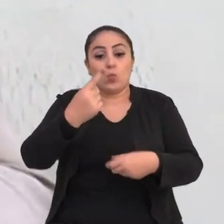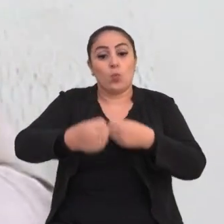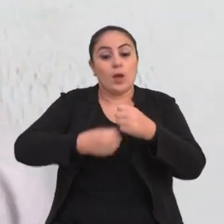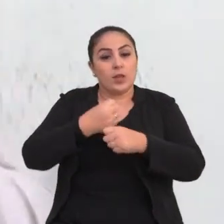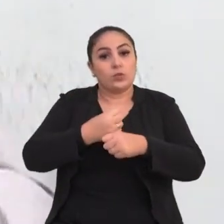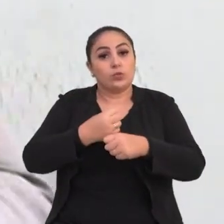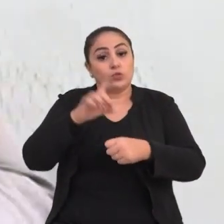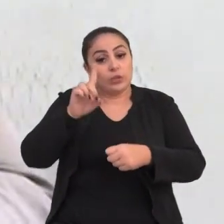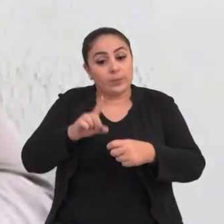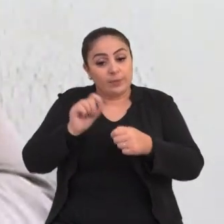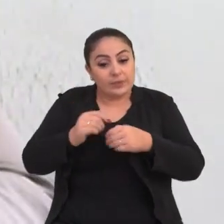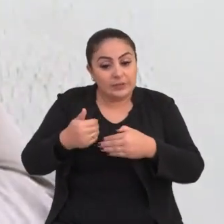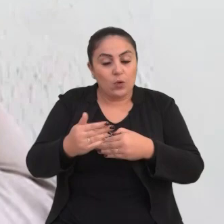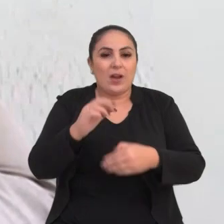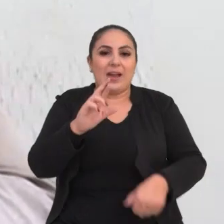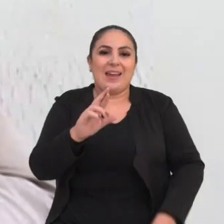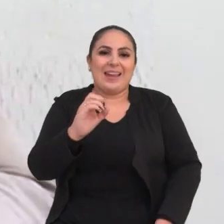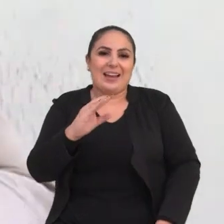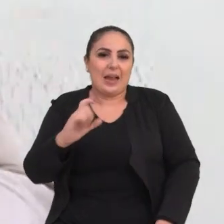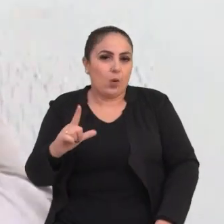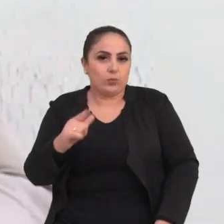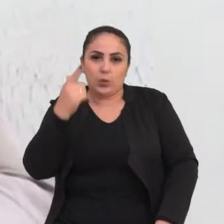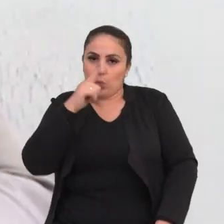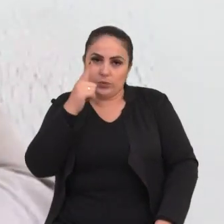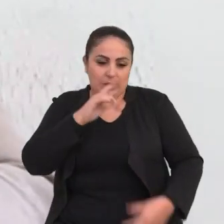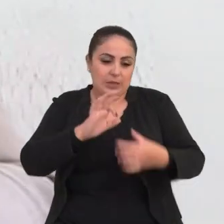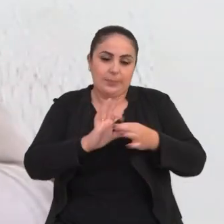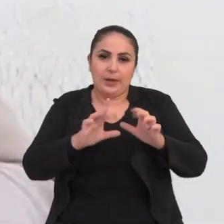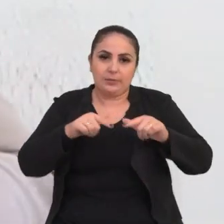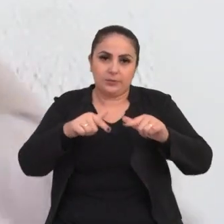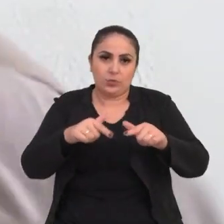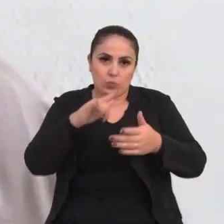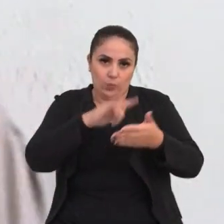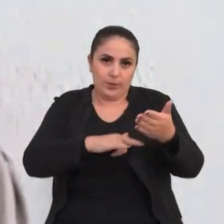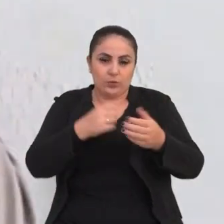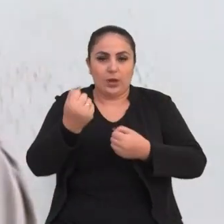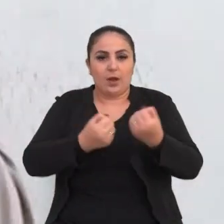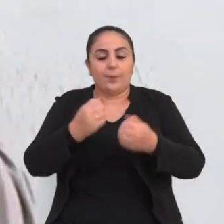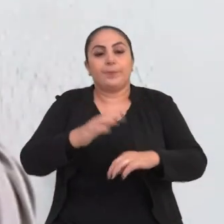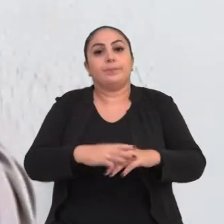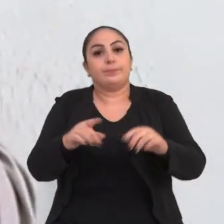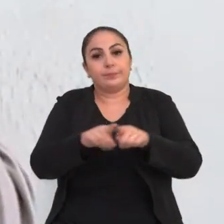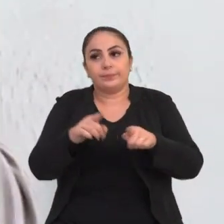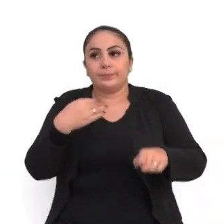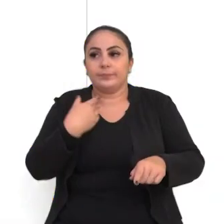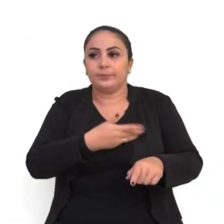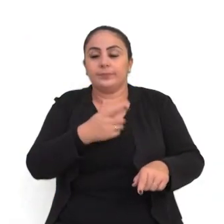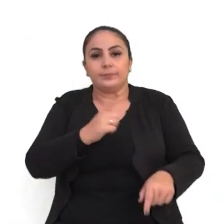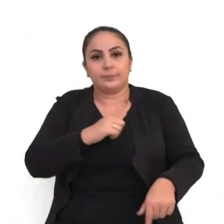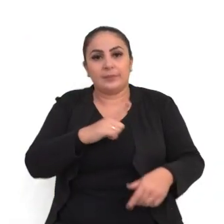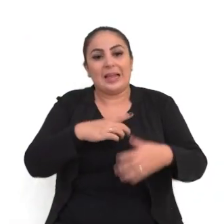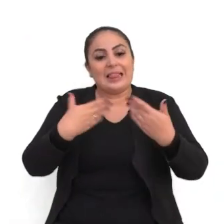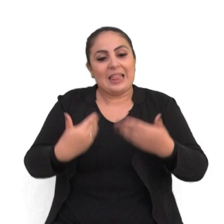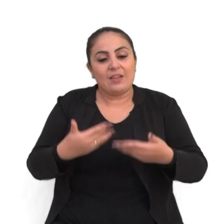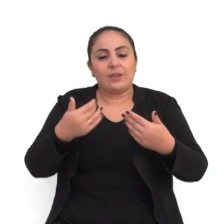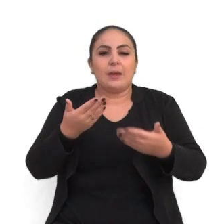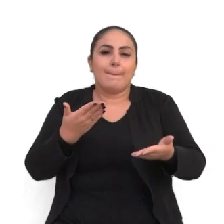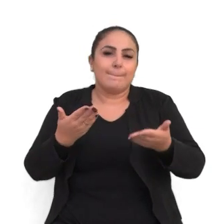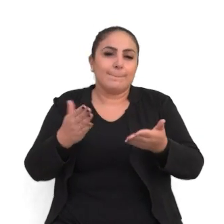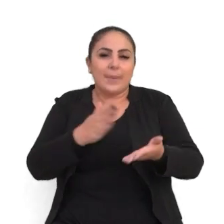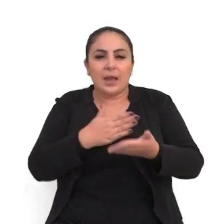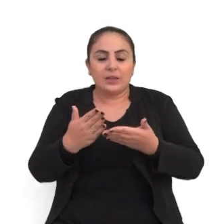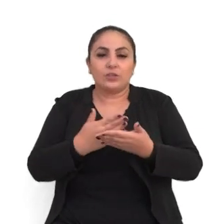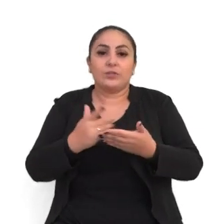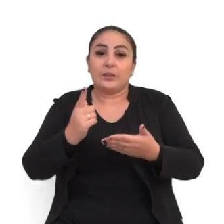ter 1 ano para fazer esse recal, senão não licencia, não anda com o veículo. Também nós temos aí infrações leves e